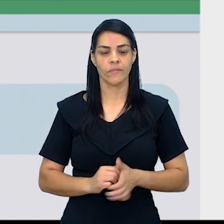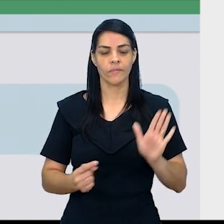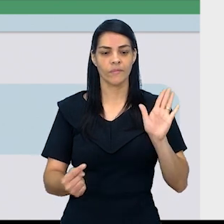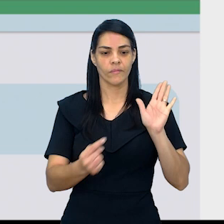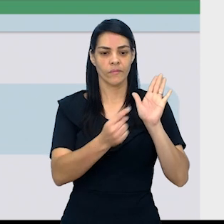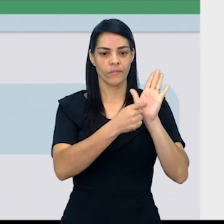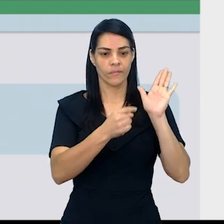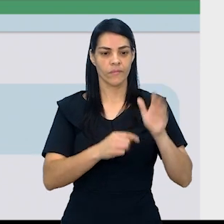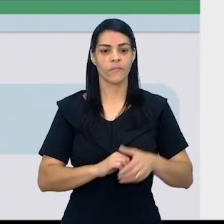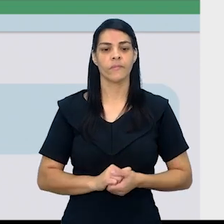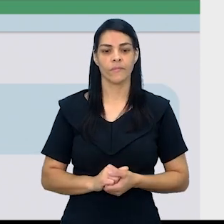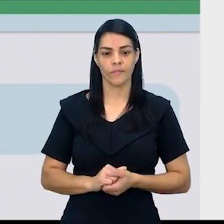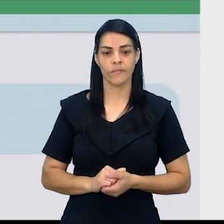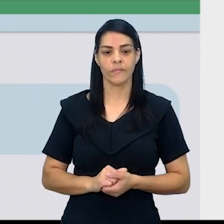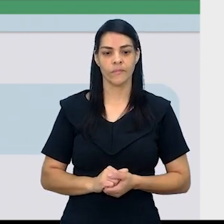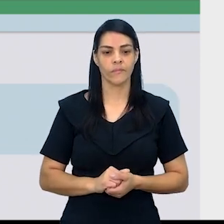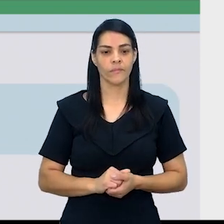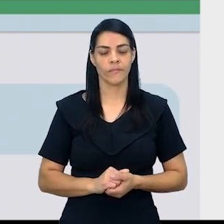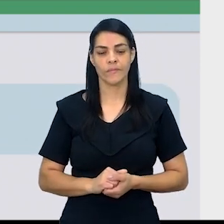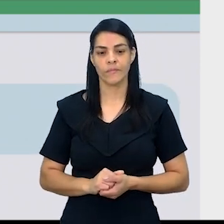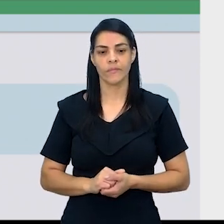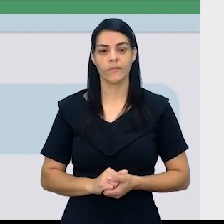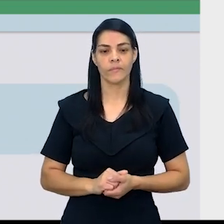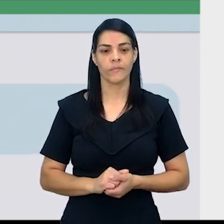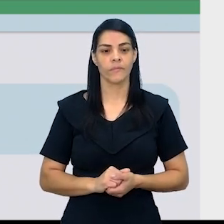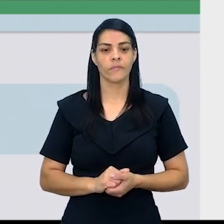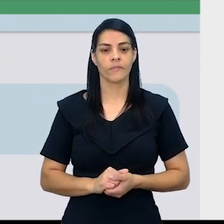São Carlos está aqui